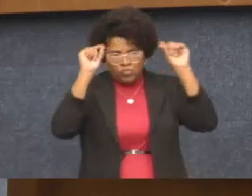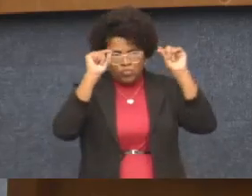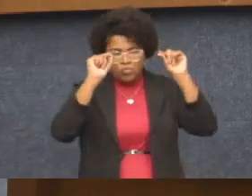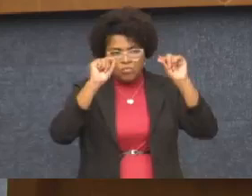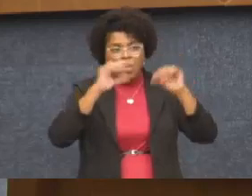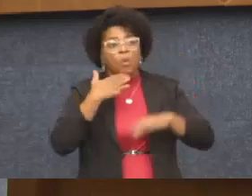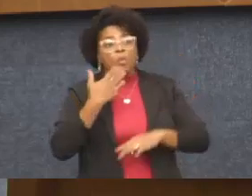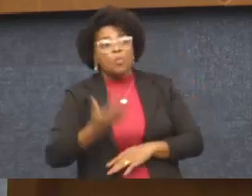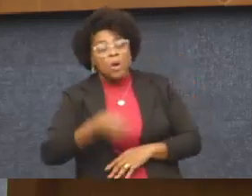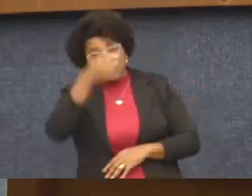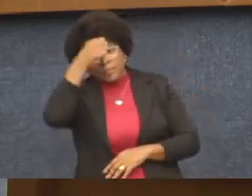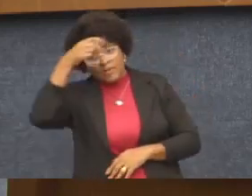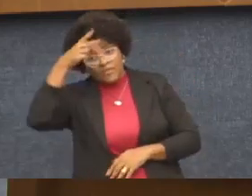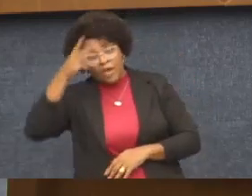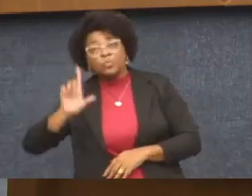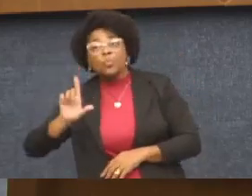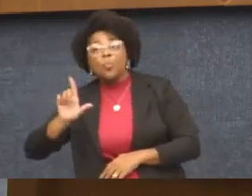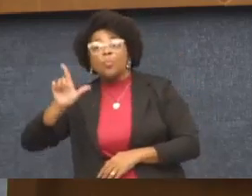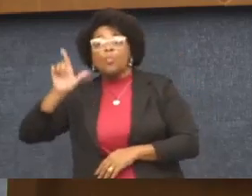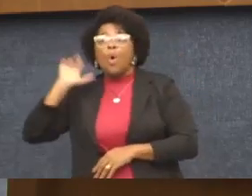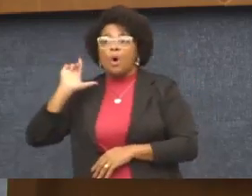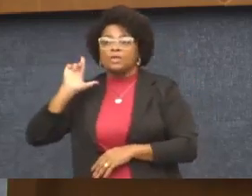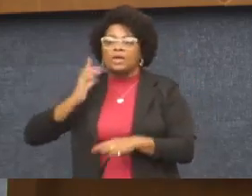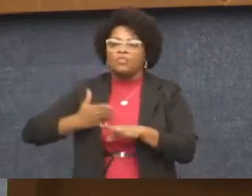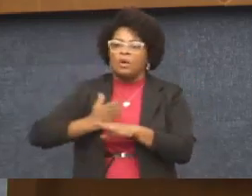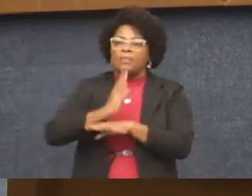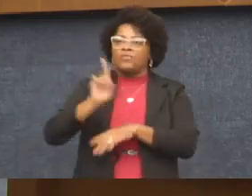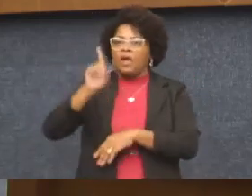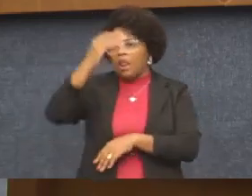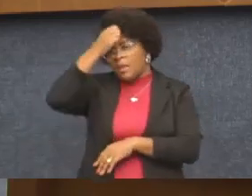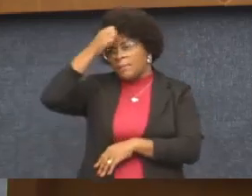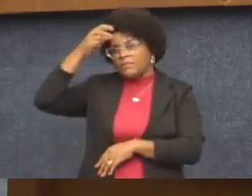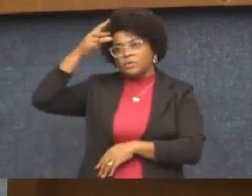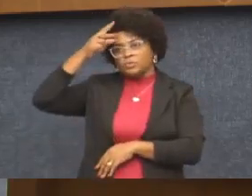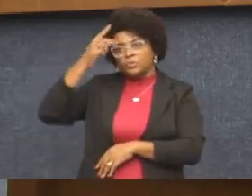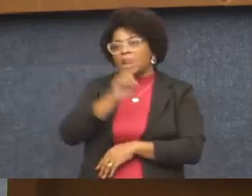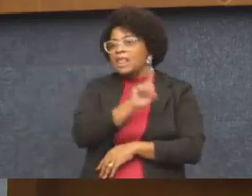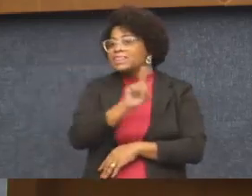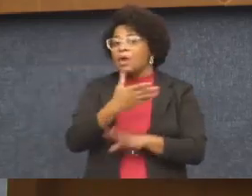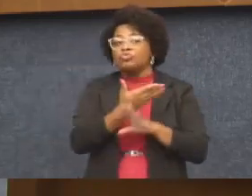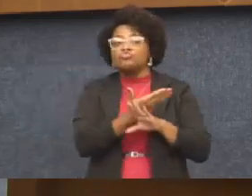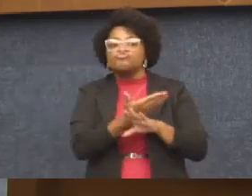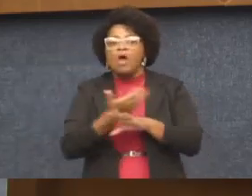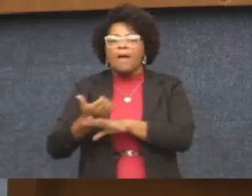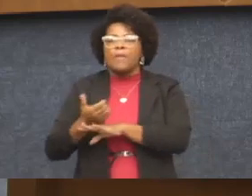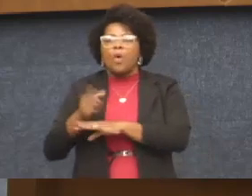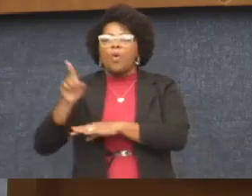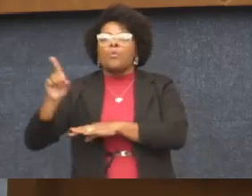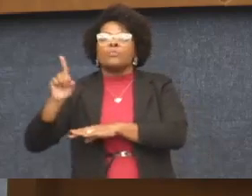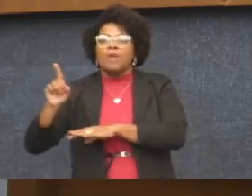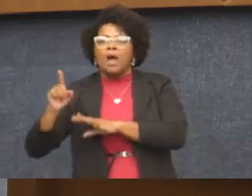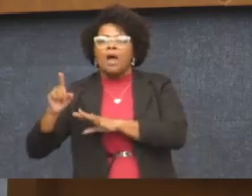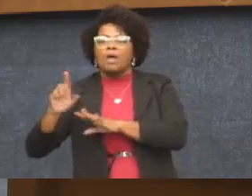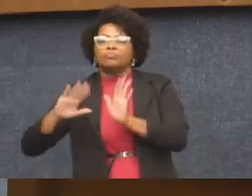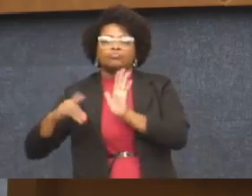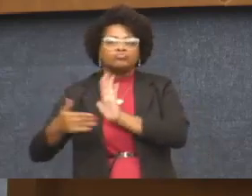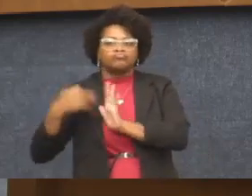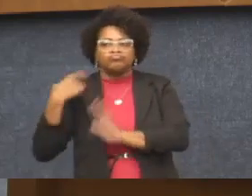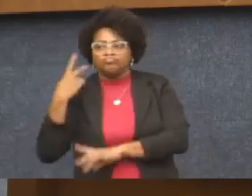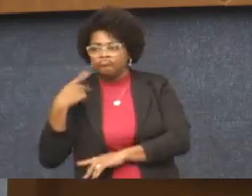foi sancionar ontem na Prefeitura de Belo Horizonte, ele não chamou para a cerimônia todos os vereadores dessa